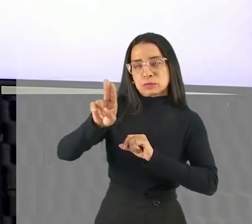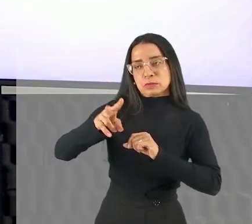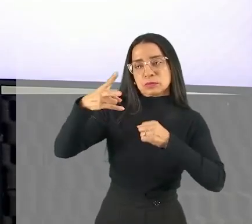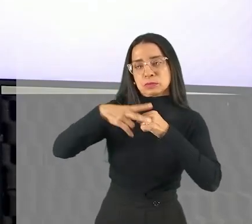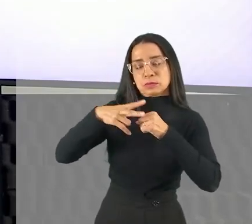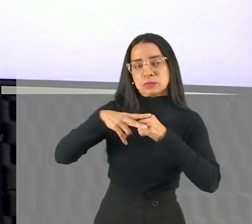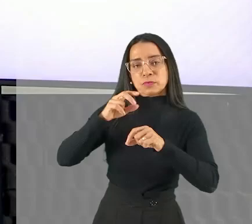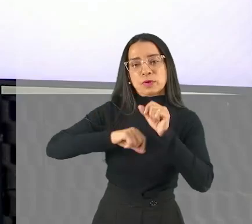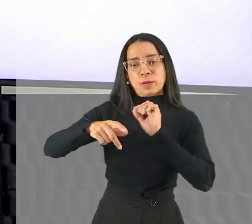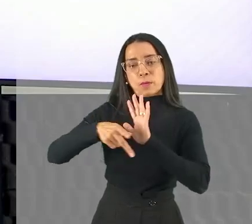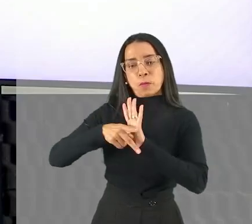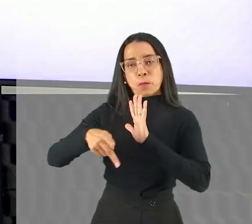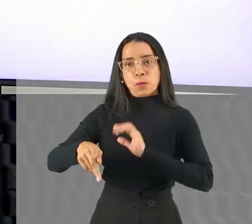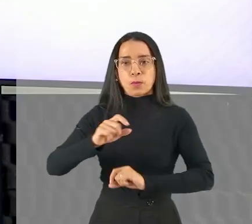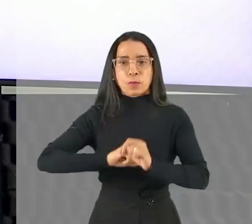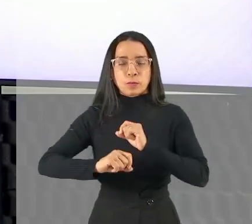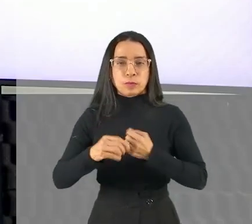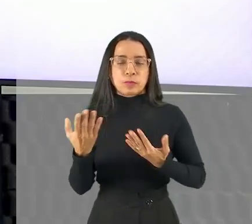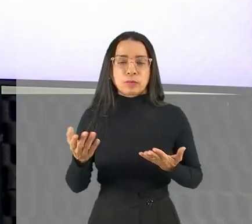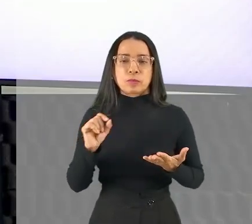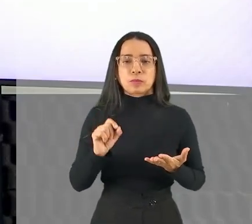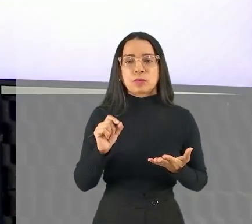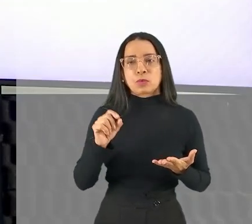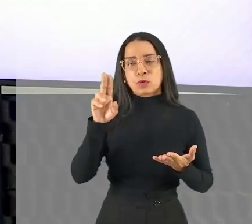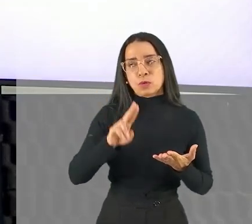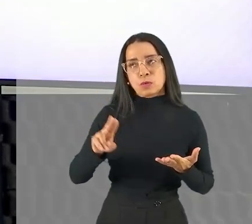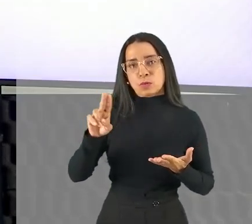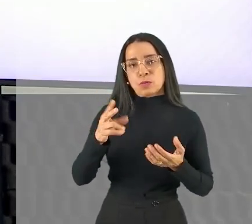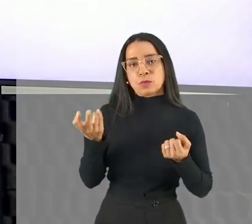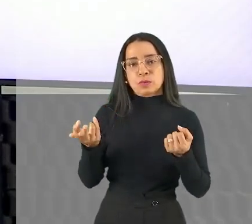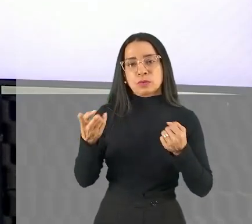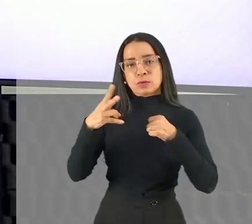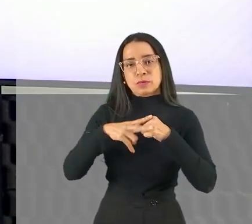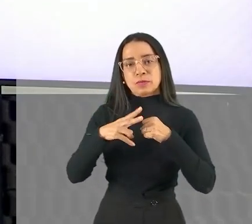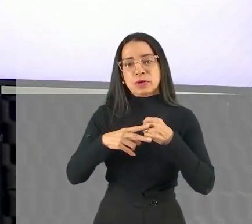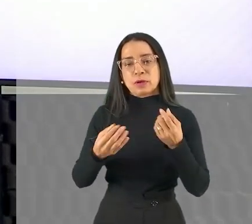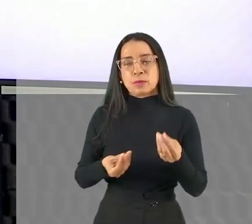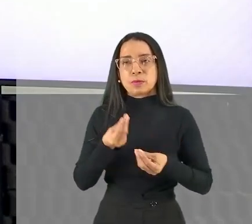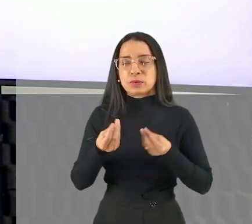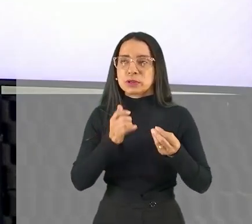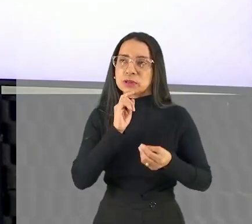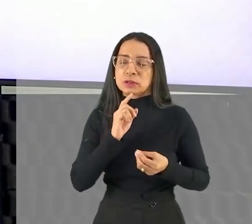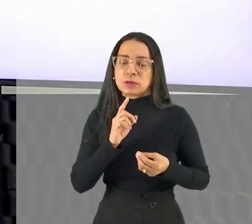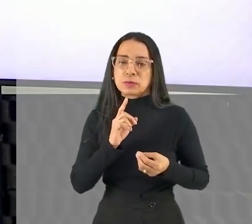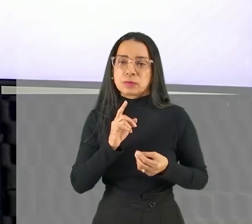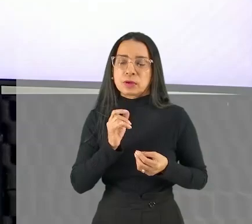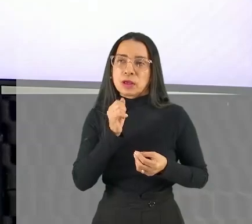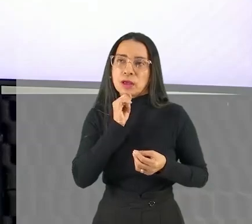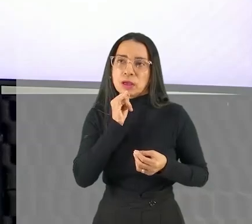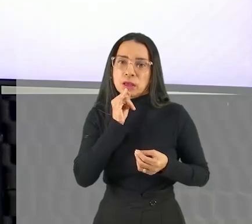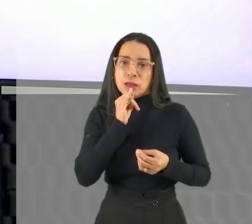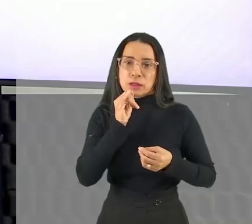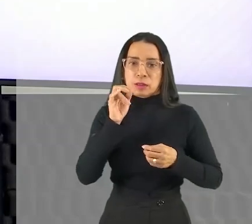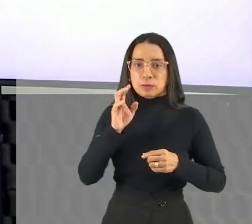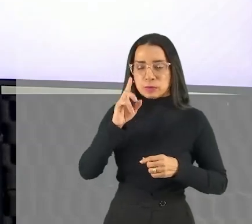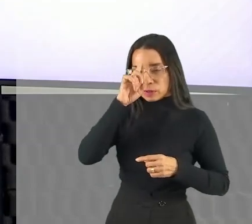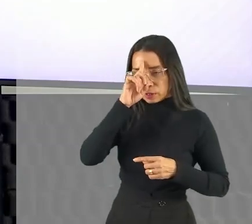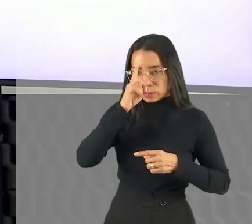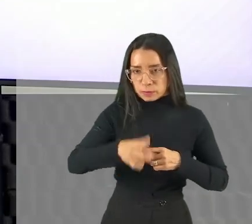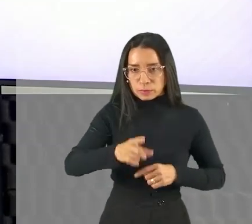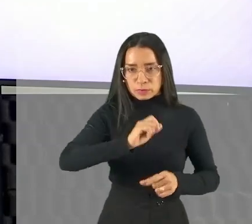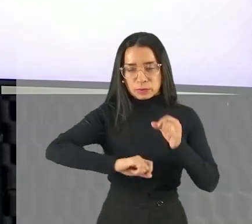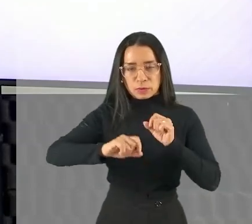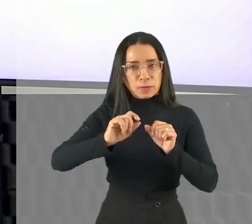forma específica. No caso, é quando a gente usa o verbo da forma imperativa. Faça, use, consuma. Então, isso já é